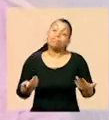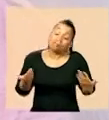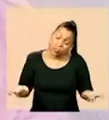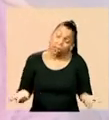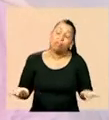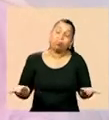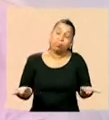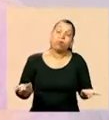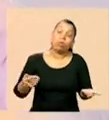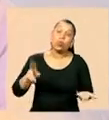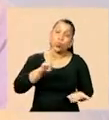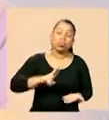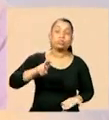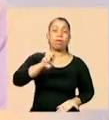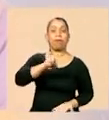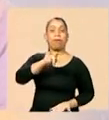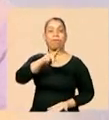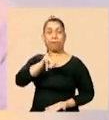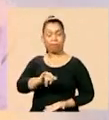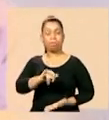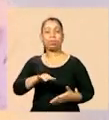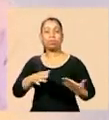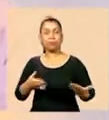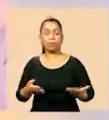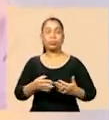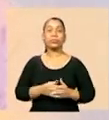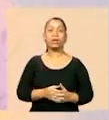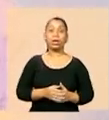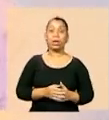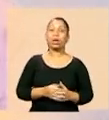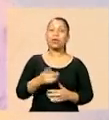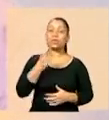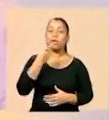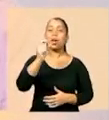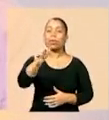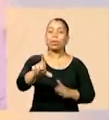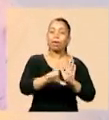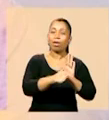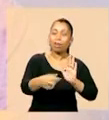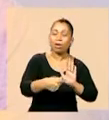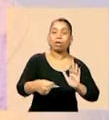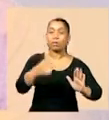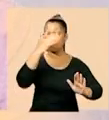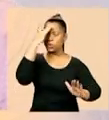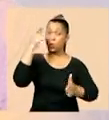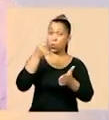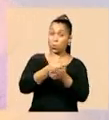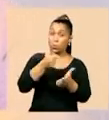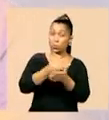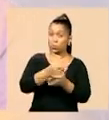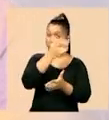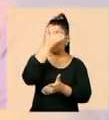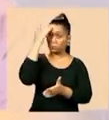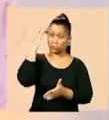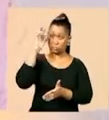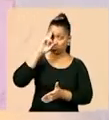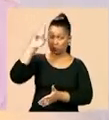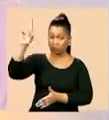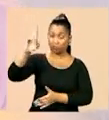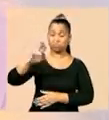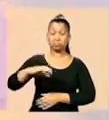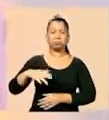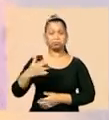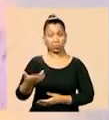riscos, então a gente utiliza o EPI. A norma ela deixa bem claro das obrigações empregador e trabalhador, né?